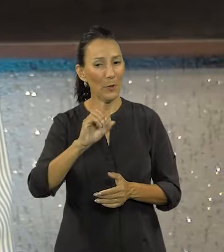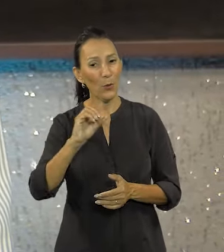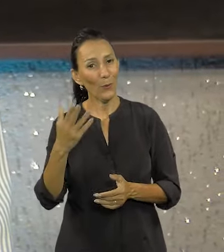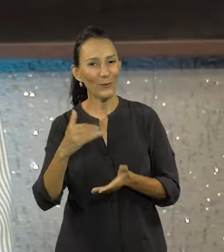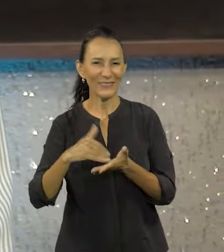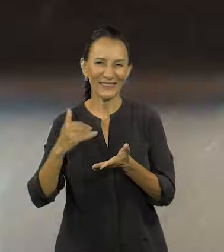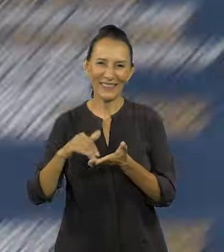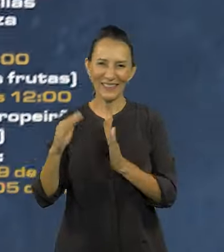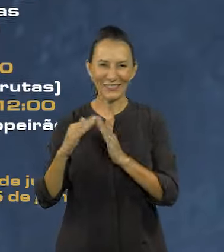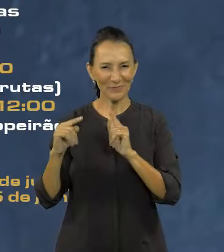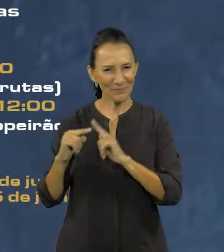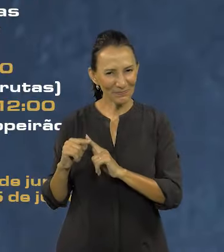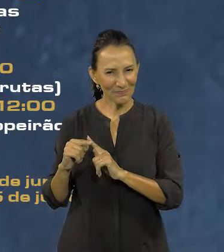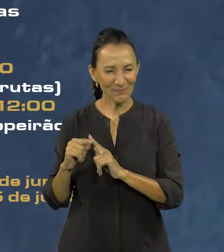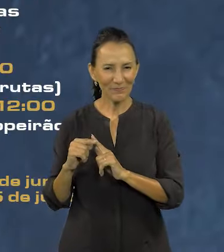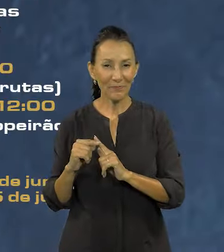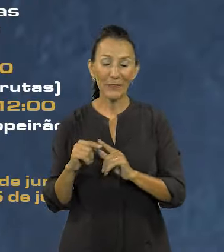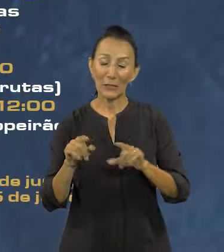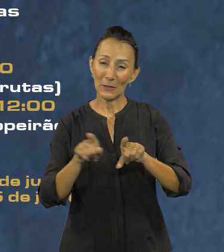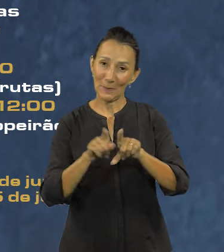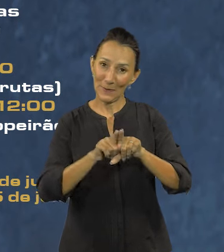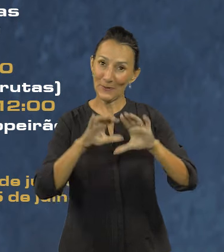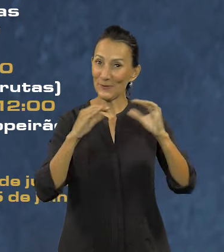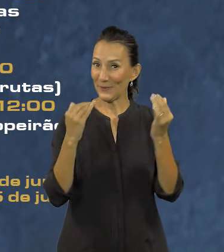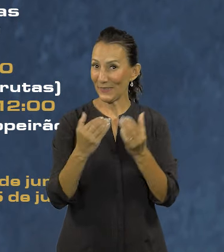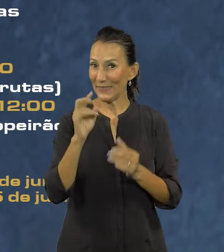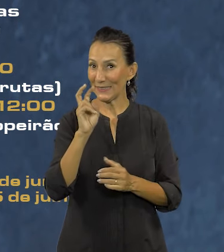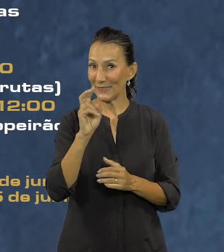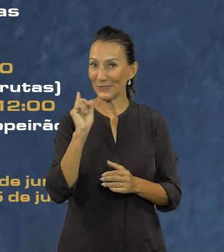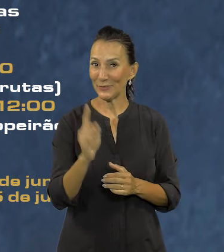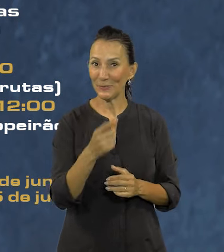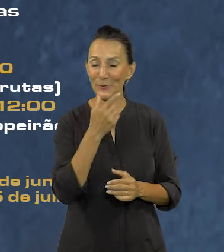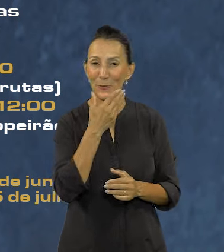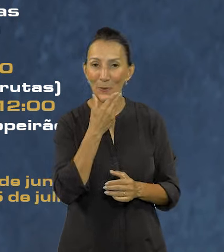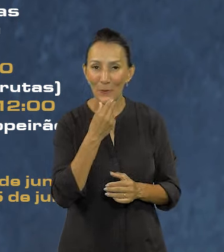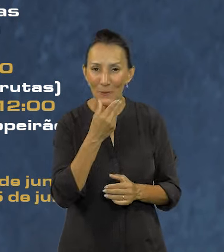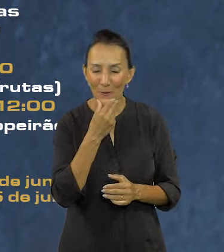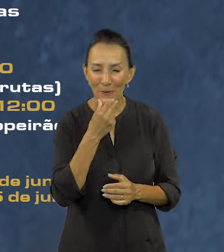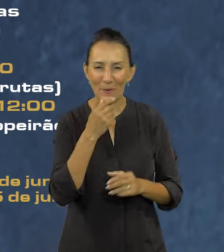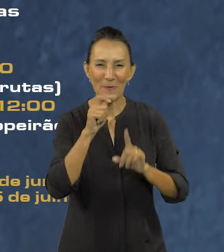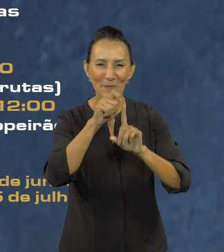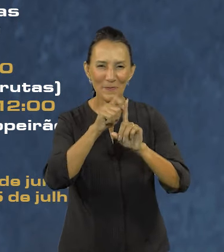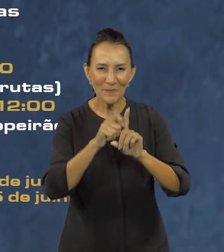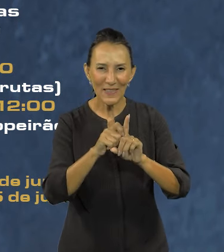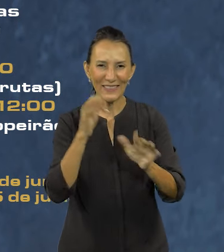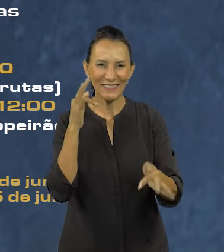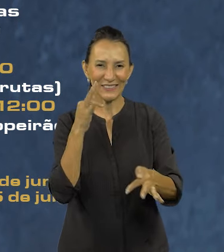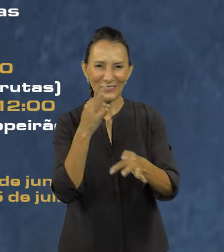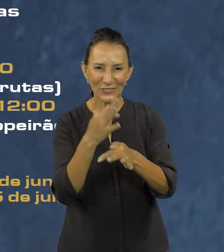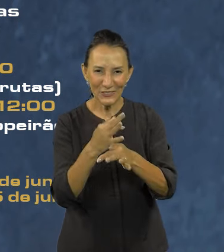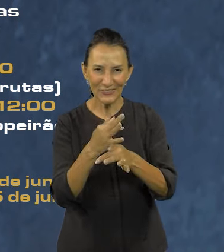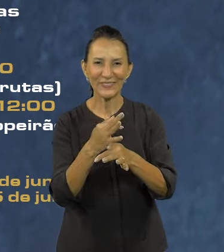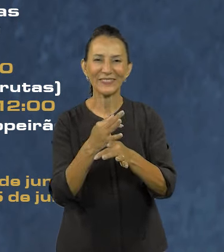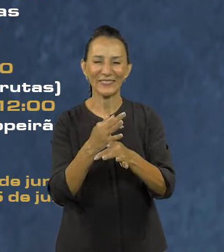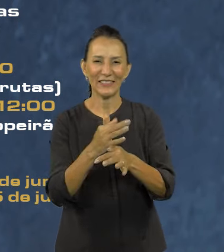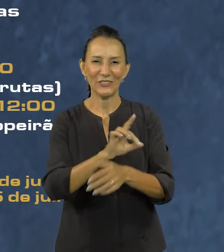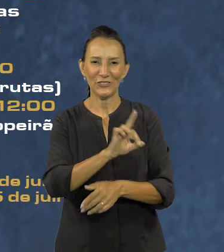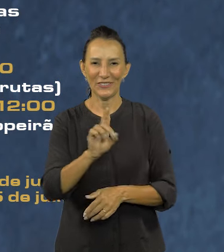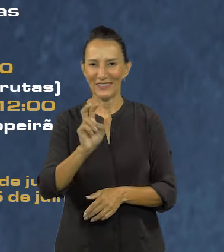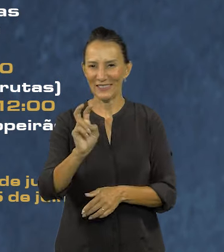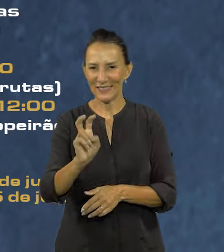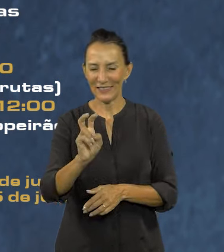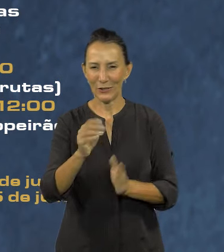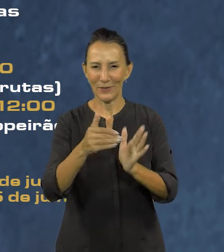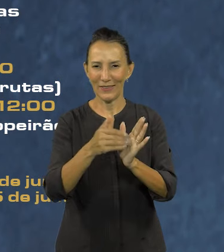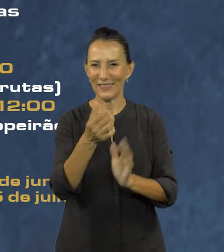igreja e o congresso 5000 homens em junho né ou melhor em julho 5 e 6